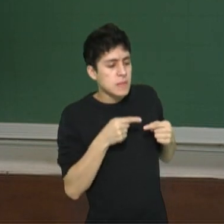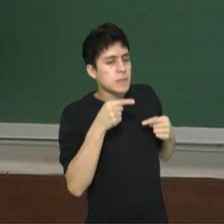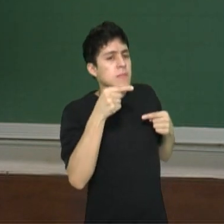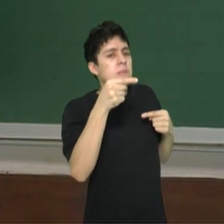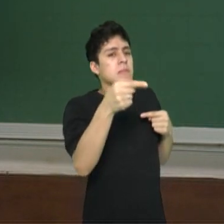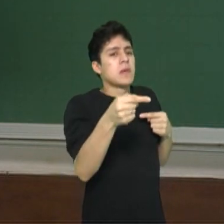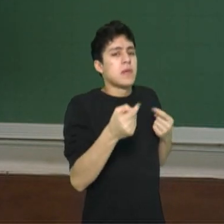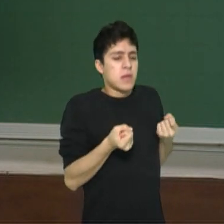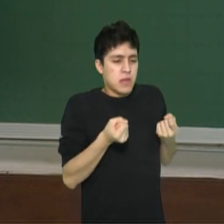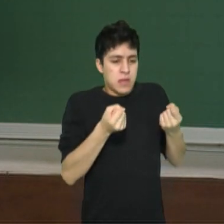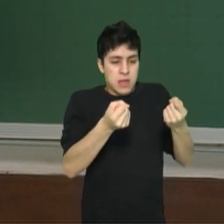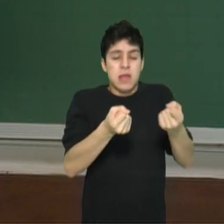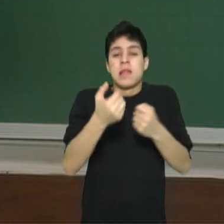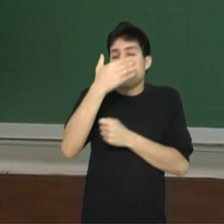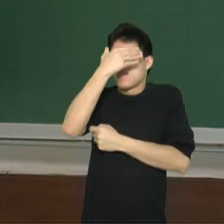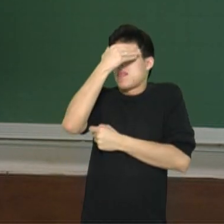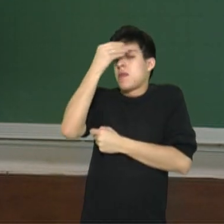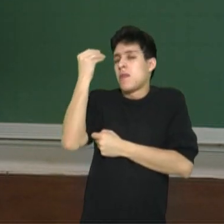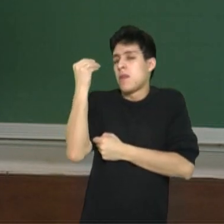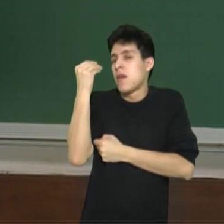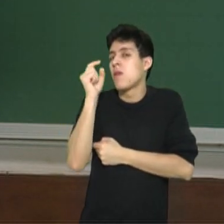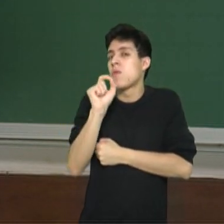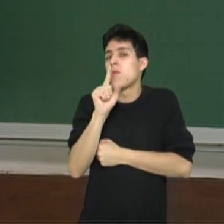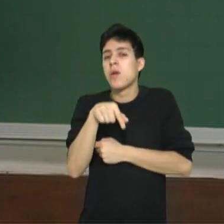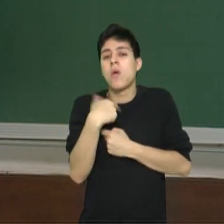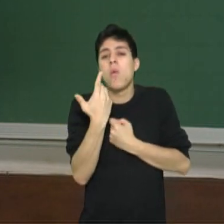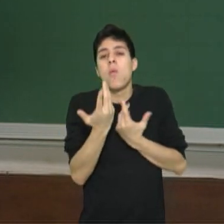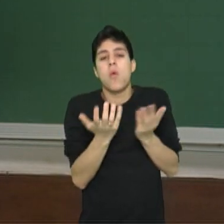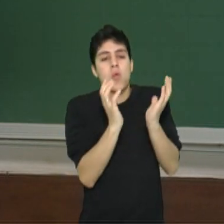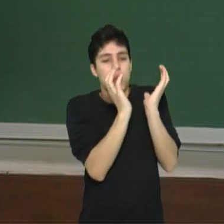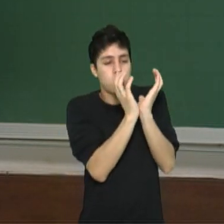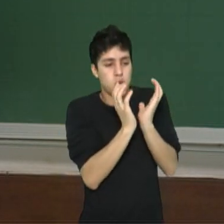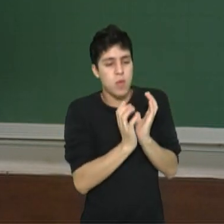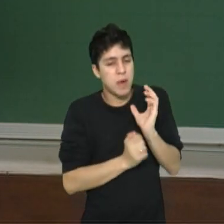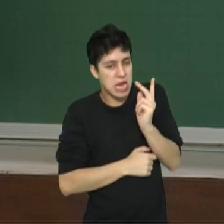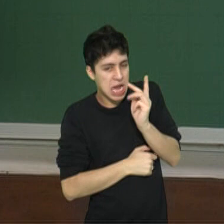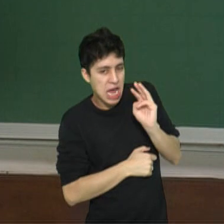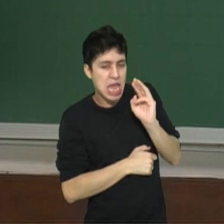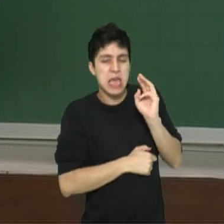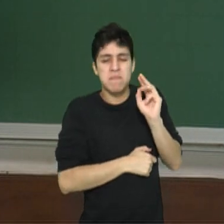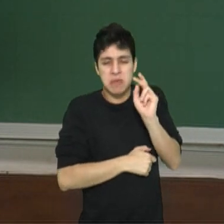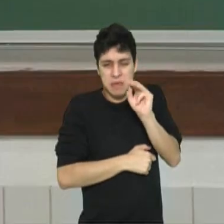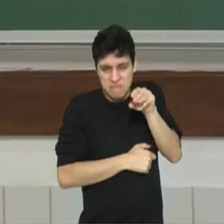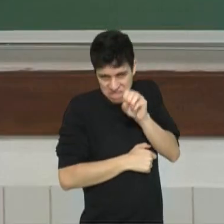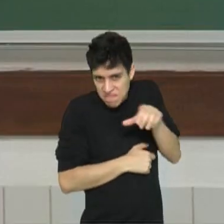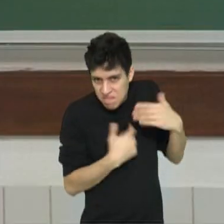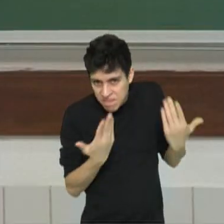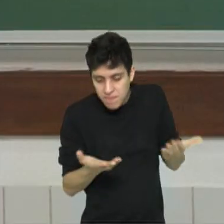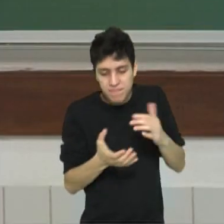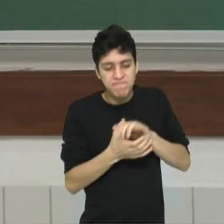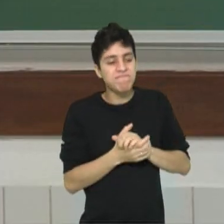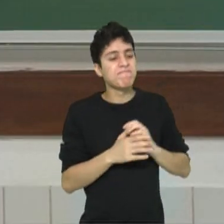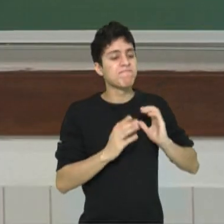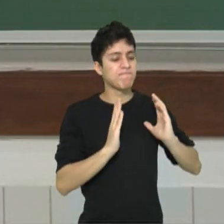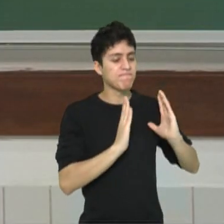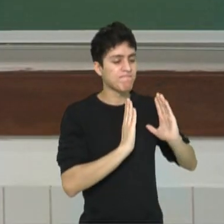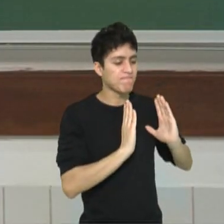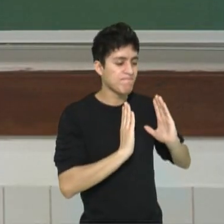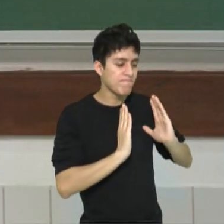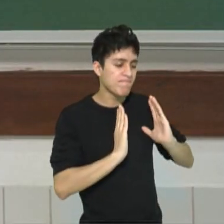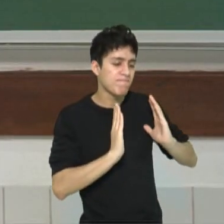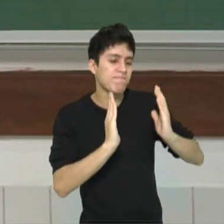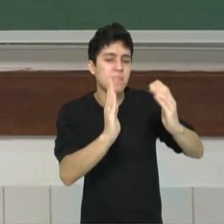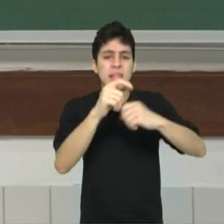ônibus, não esquece de especificar a unidade de medida, tá? Calcular qual foi o intervalo de tempo, quanto de tempo